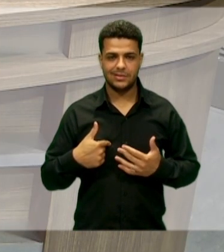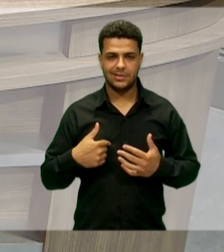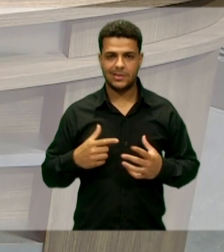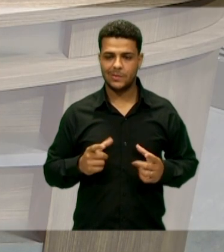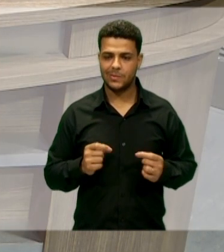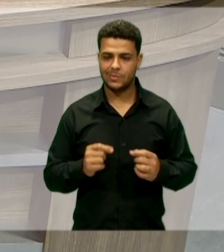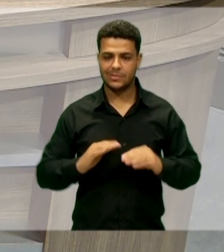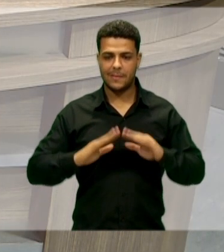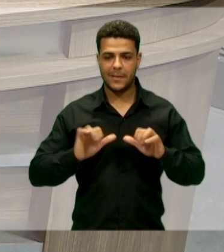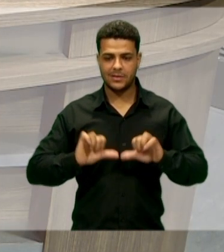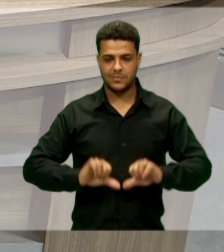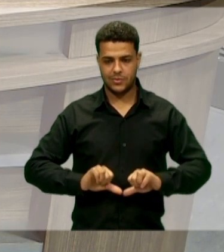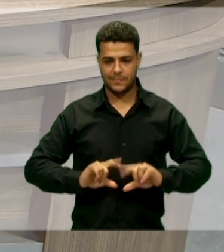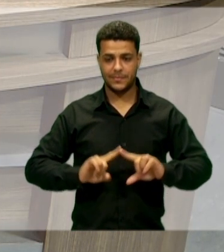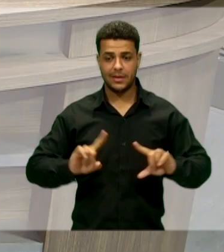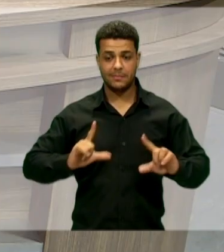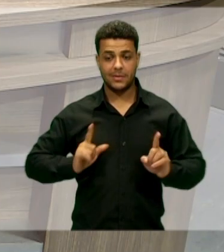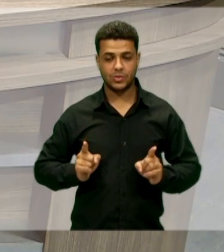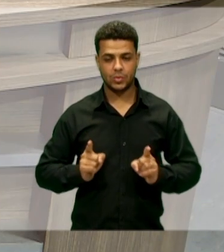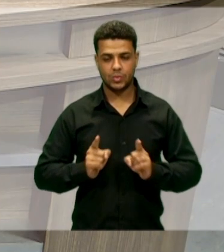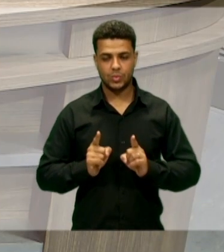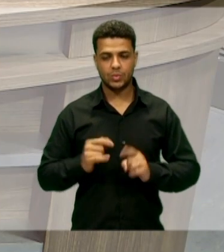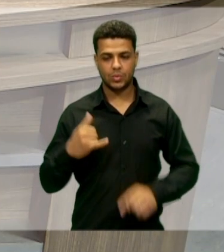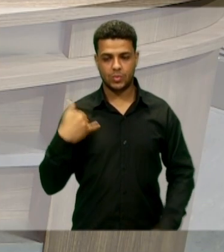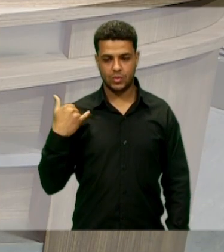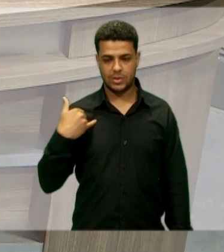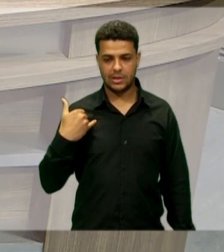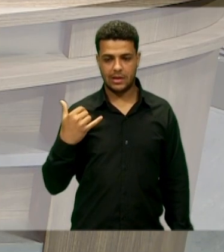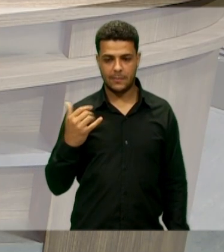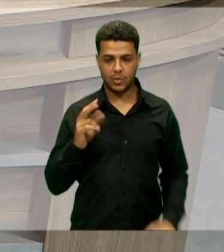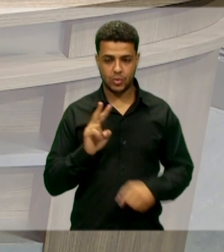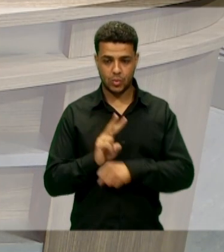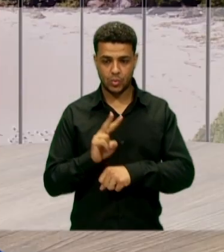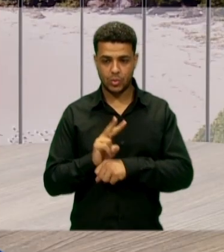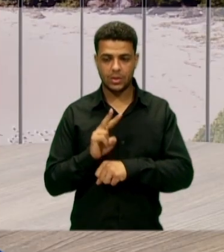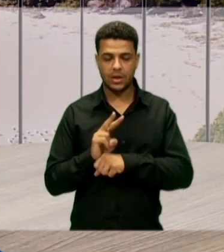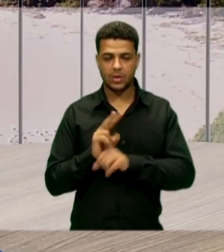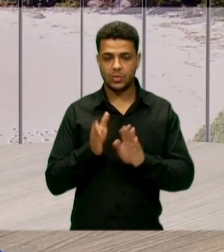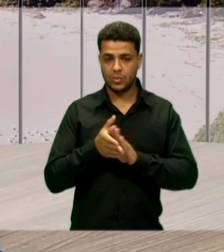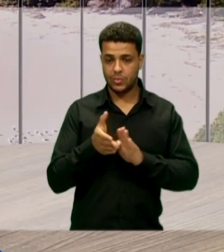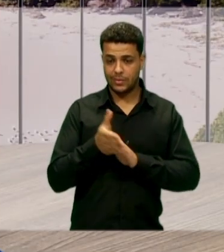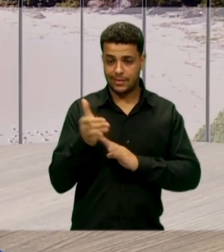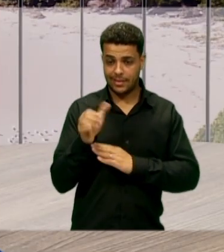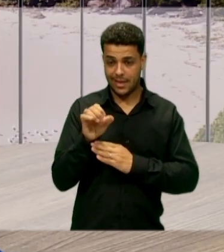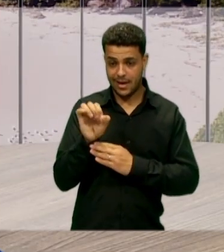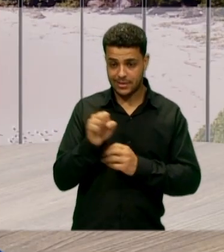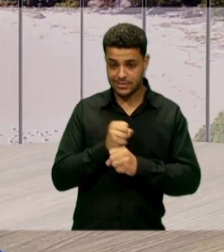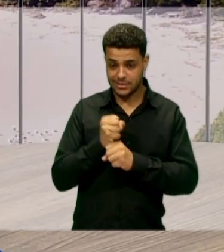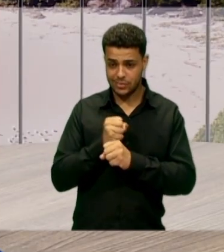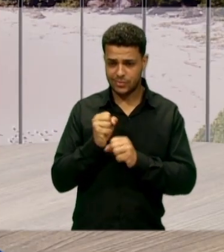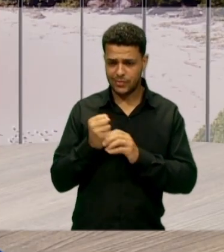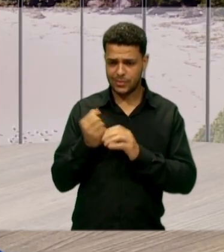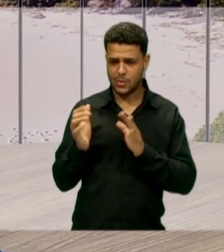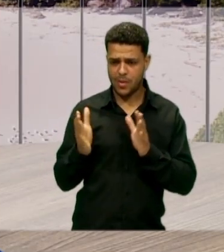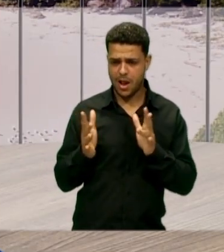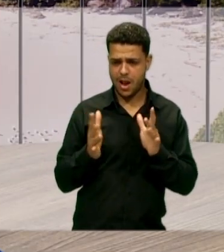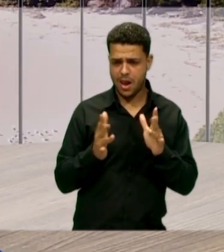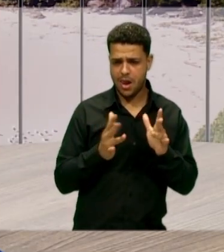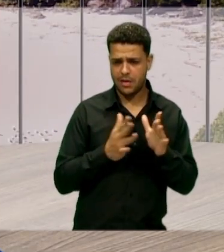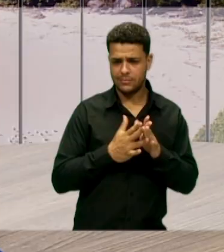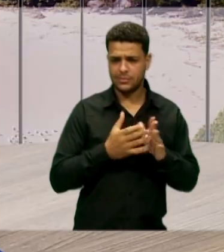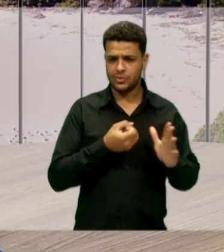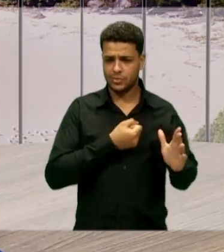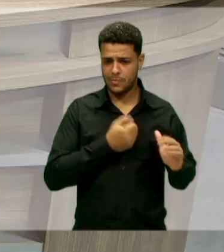avançada. É lógico que você reduzindo essa orientação, essa recomendação em 10 anos, você começa a pegar um número maior de